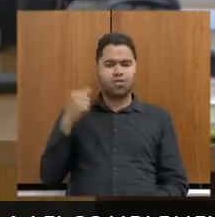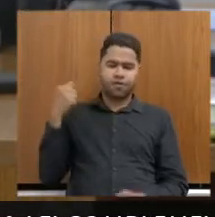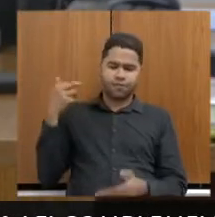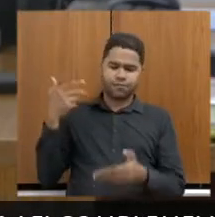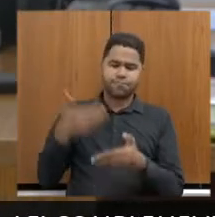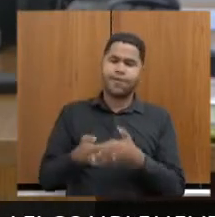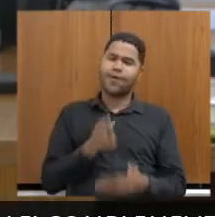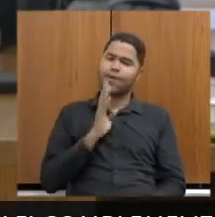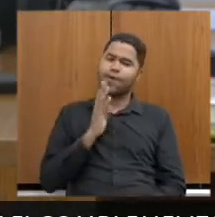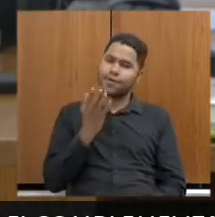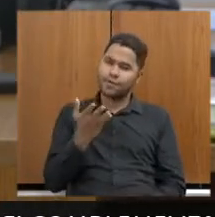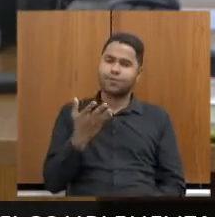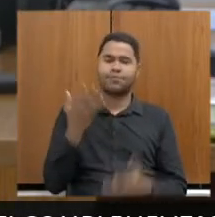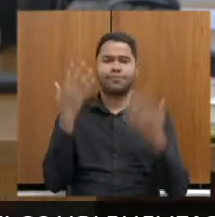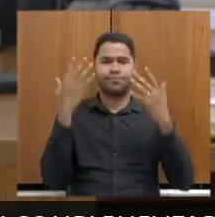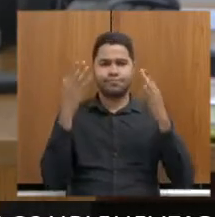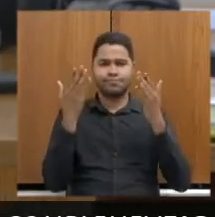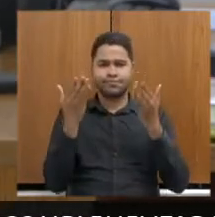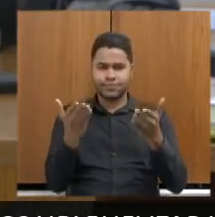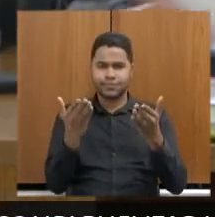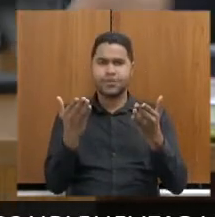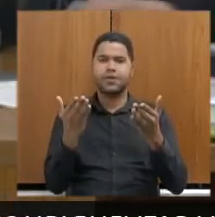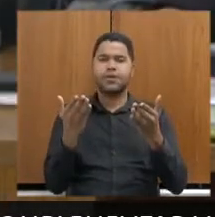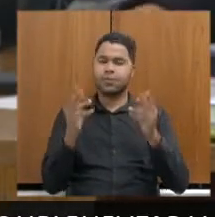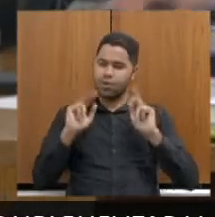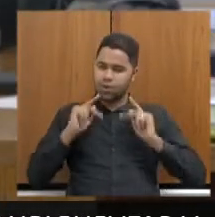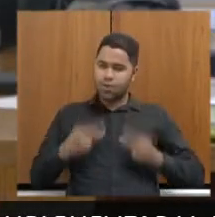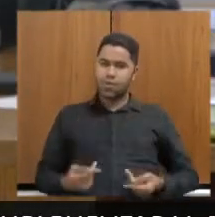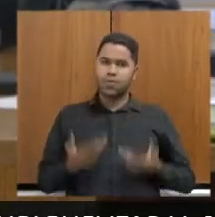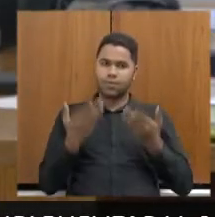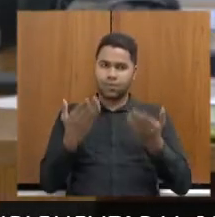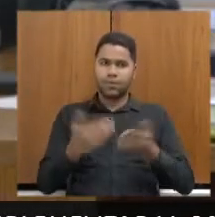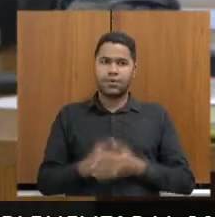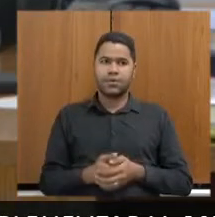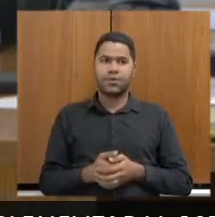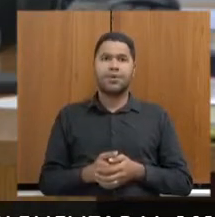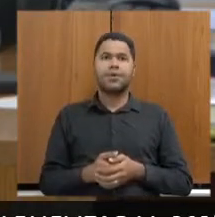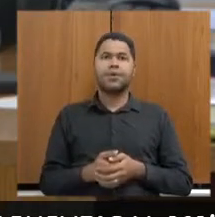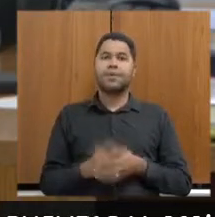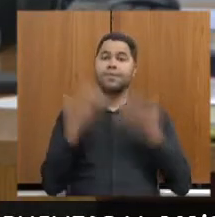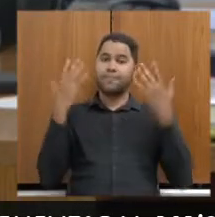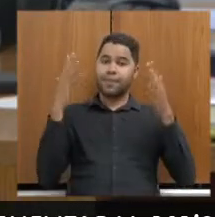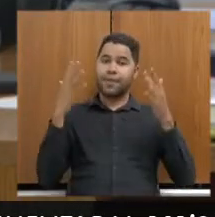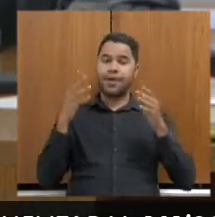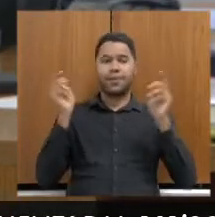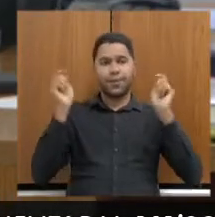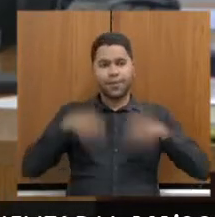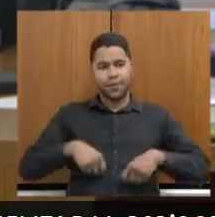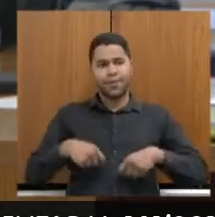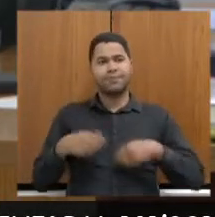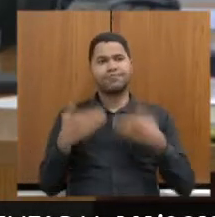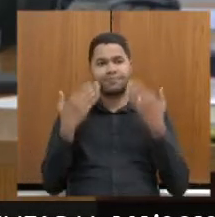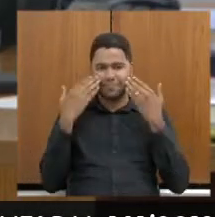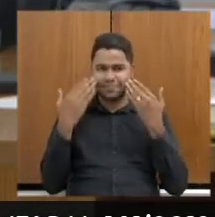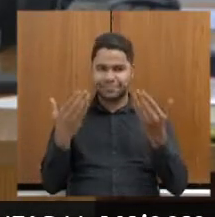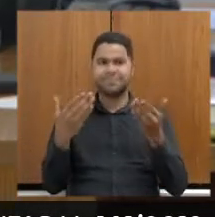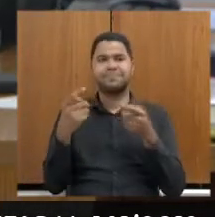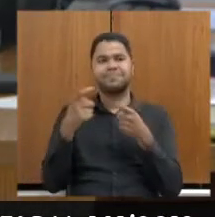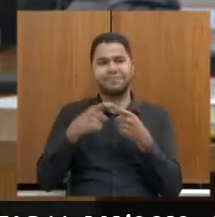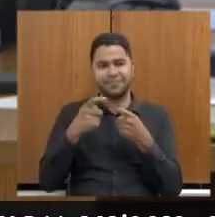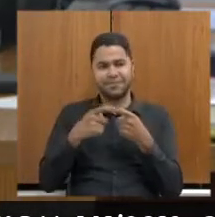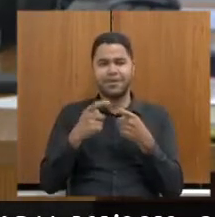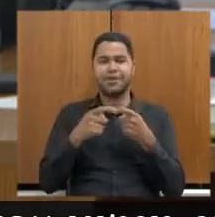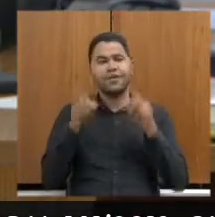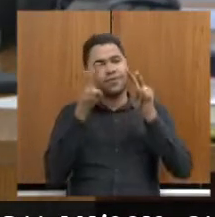conhecemos Parabéns para você parabéns pelo ser humano que você é Parabéns pela sua competência frente à secretaria como médico